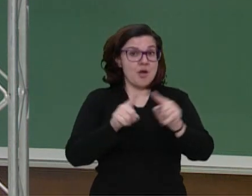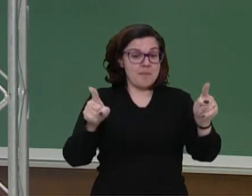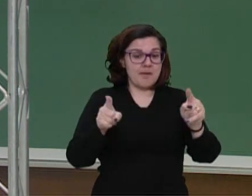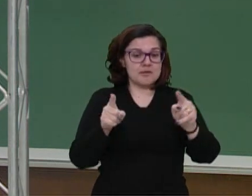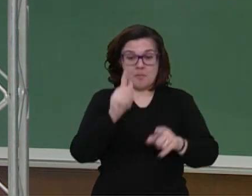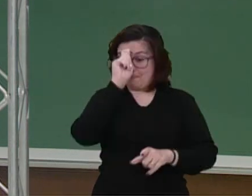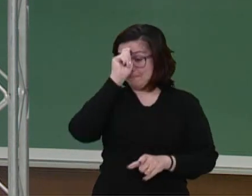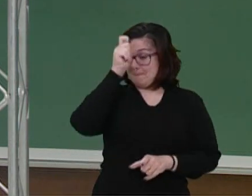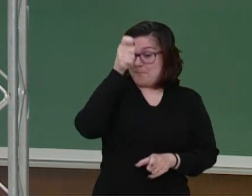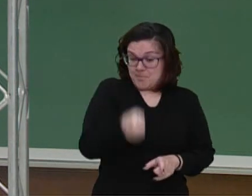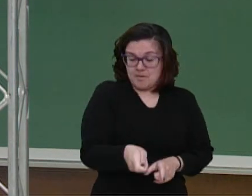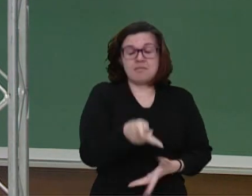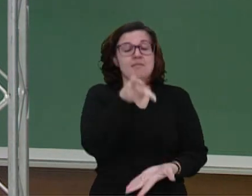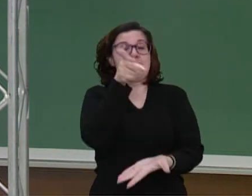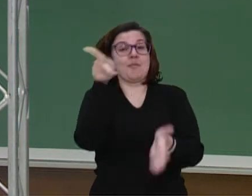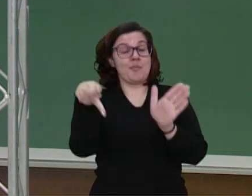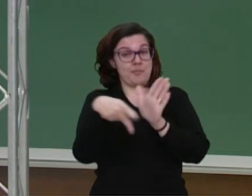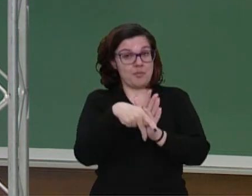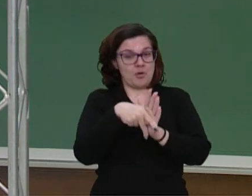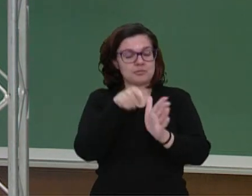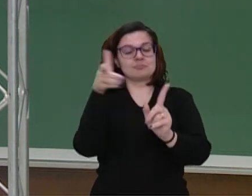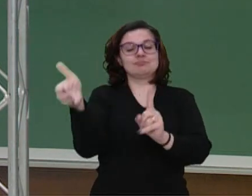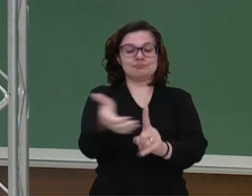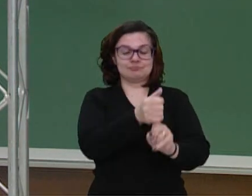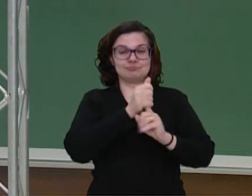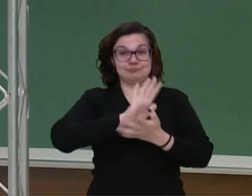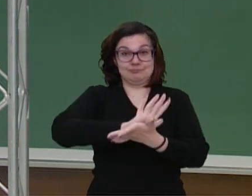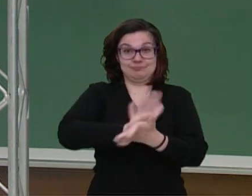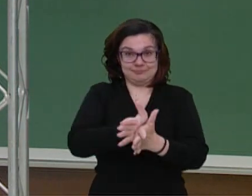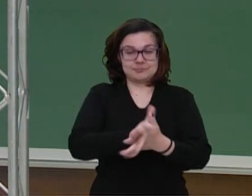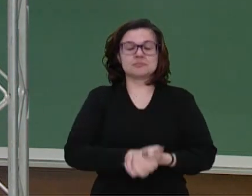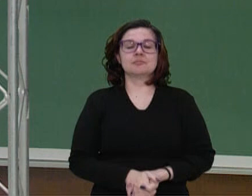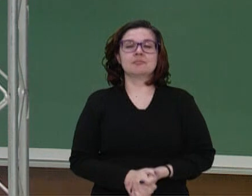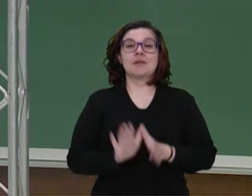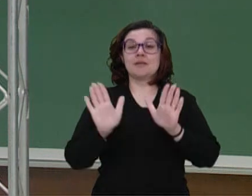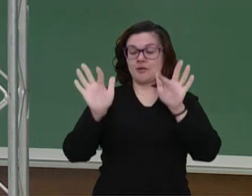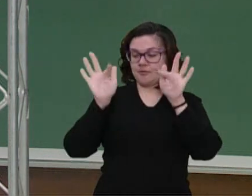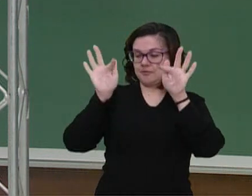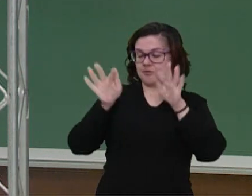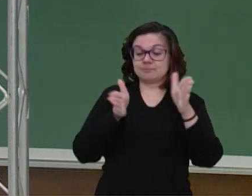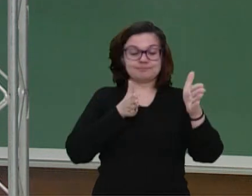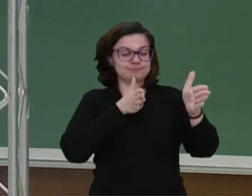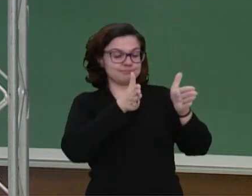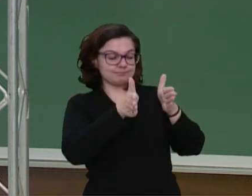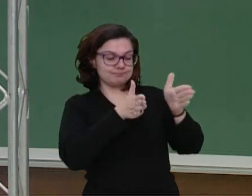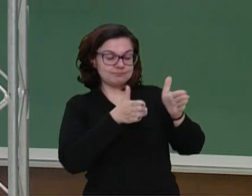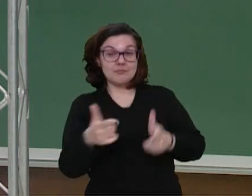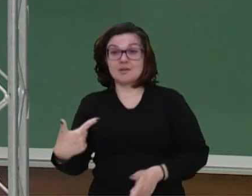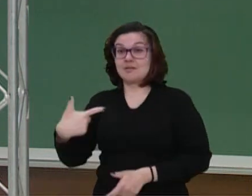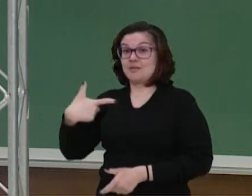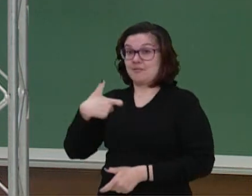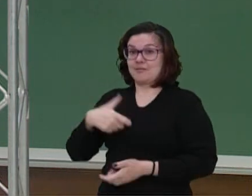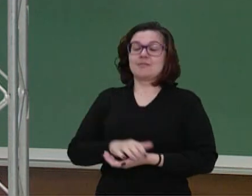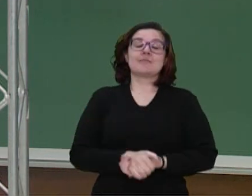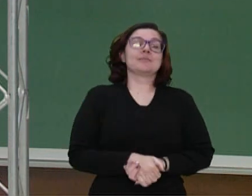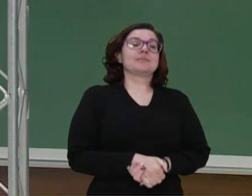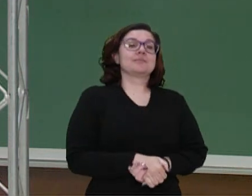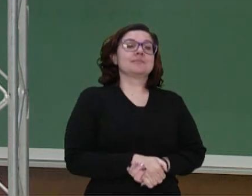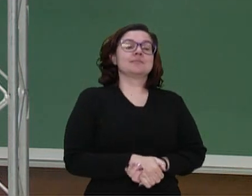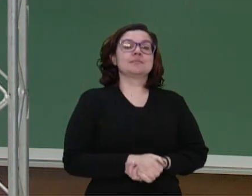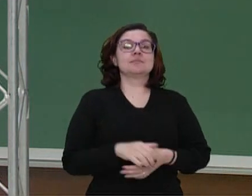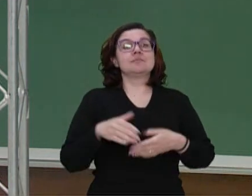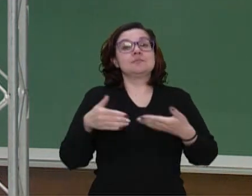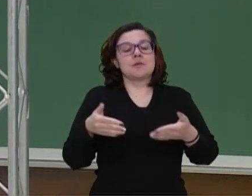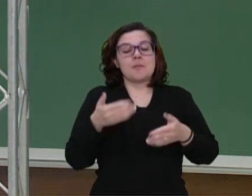seu governo tinha características autoritárias. Ok? Terminamos assim essa fase do governo Vargas com a